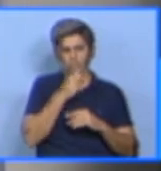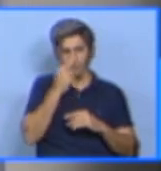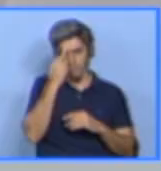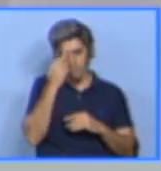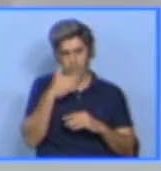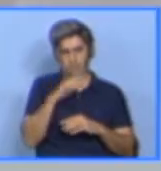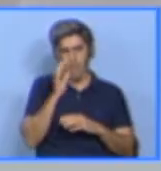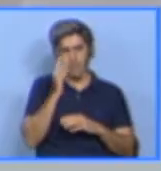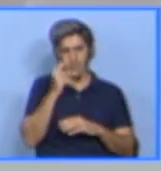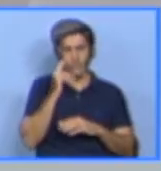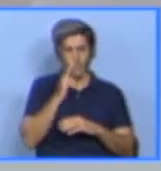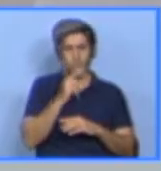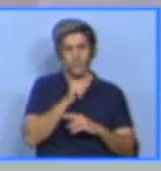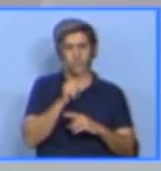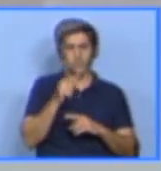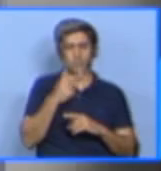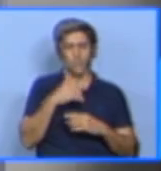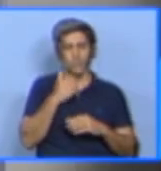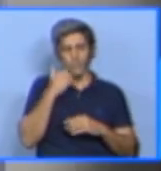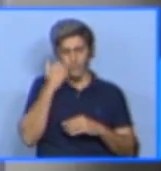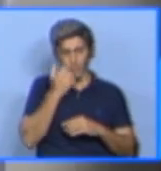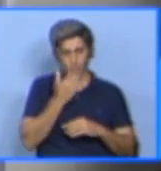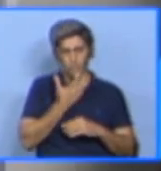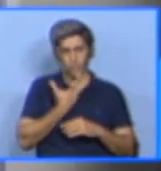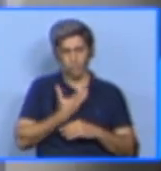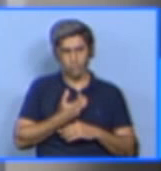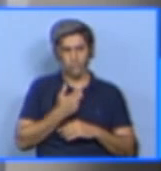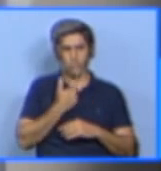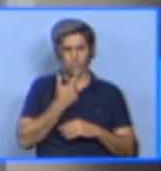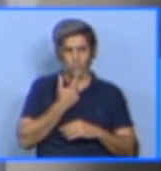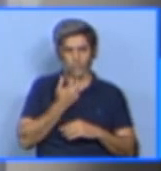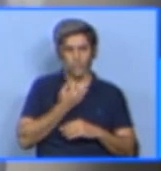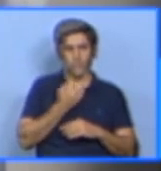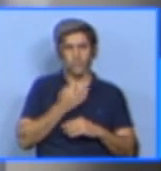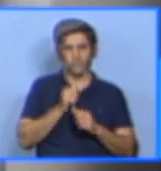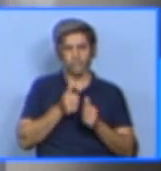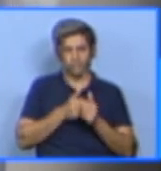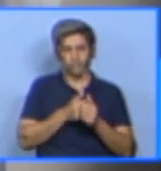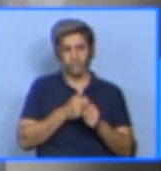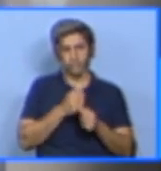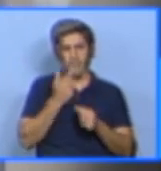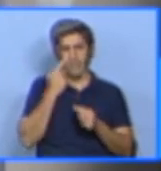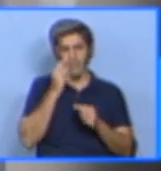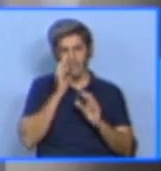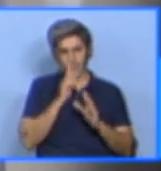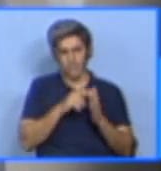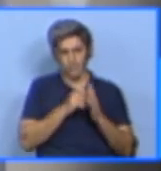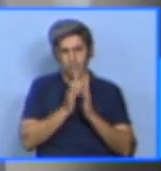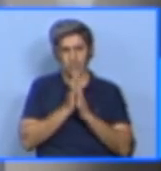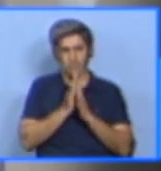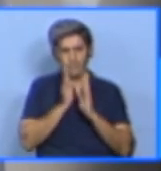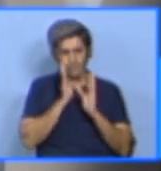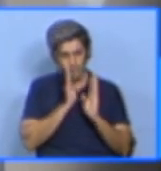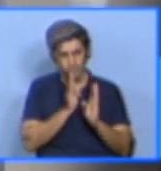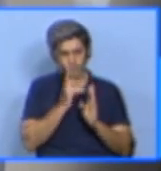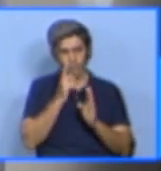e, portanto, há toda uma realidade dolorosa que foi sempre acompanhada com uma grande atenção por parte da Igreja, nomeadamente